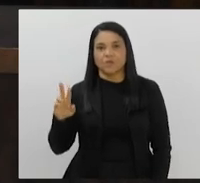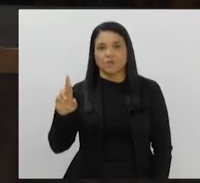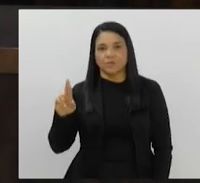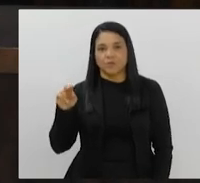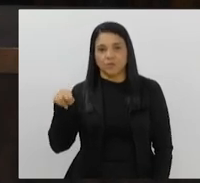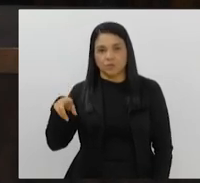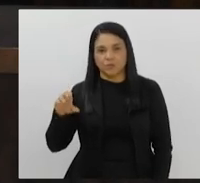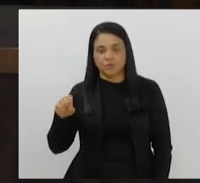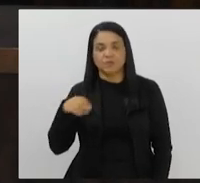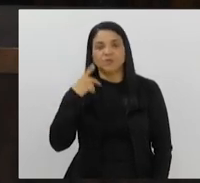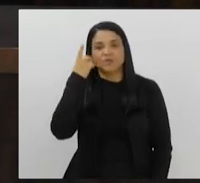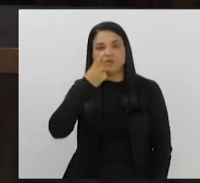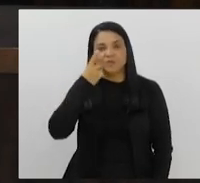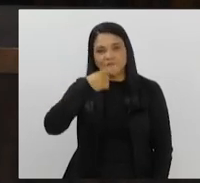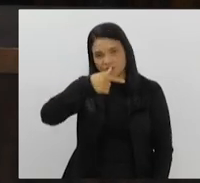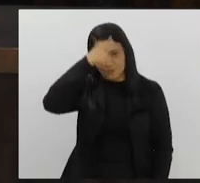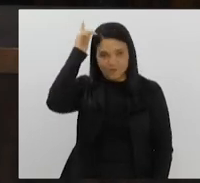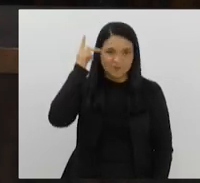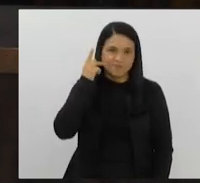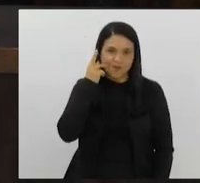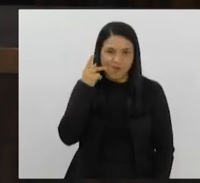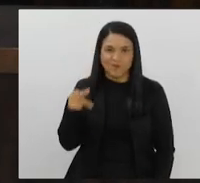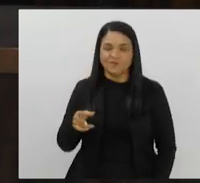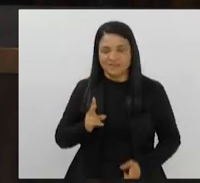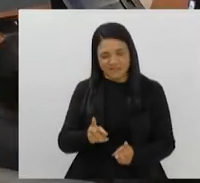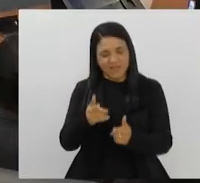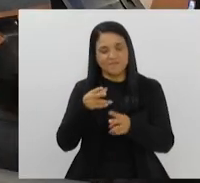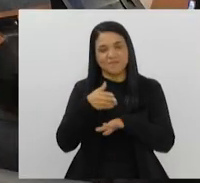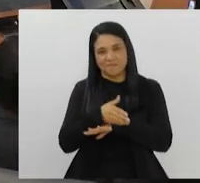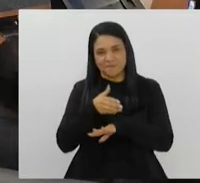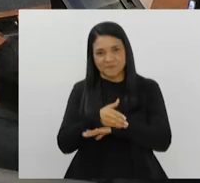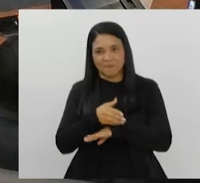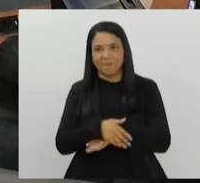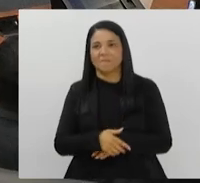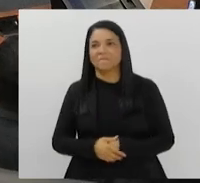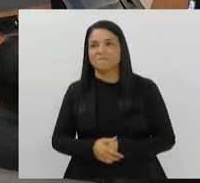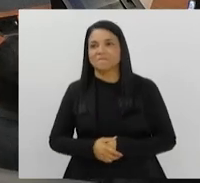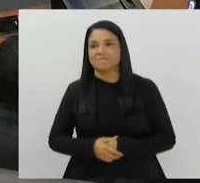Luiz Paulo da Rocha, nosso nobre deputado sempre presente.